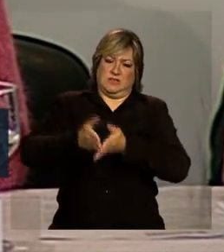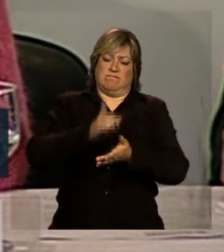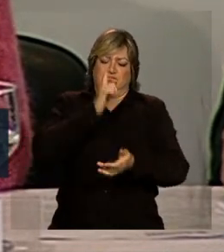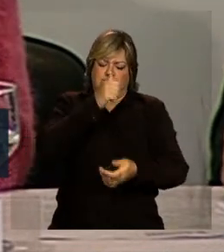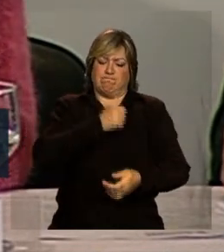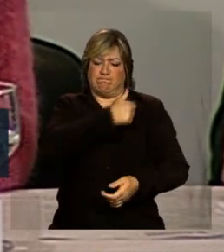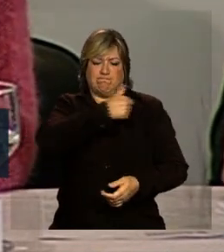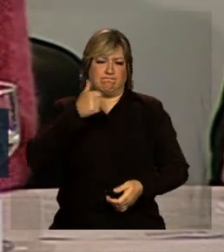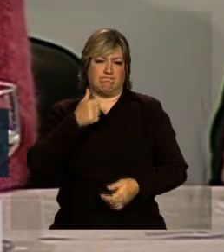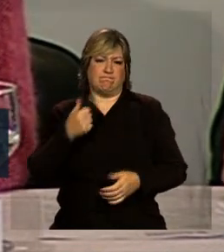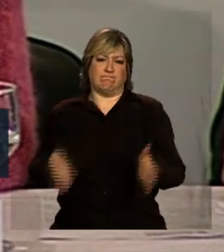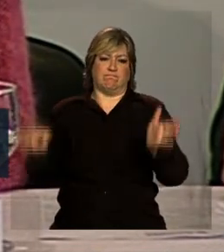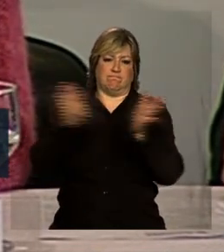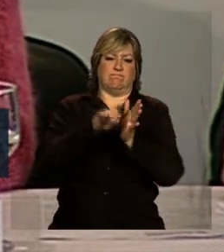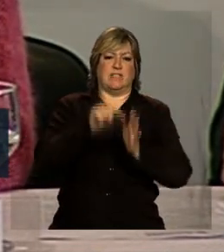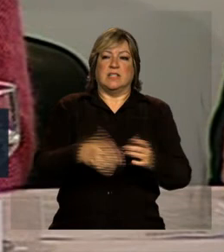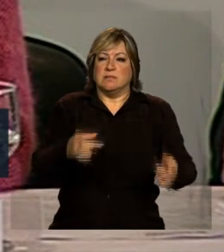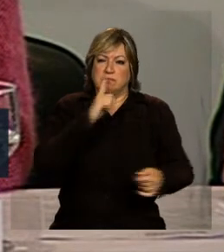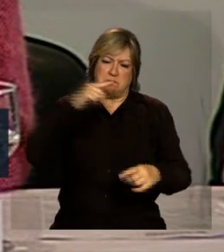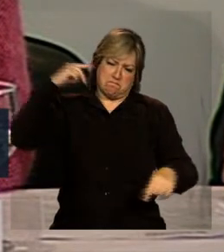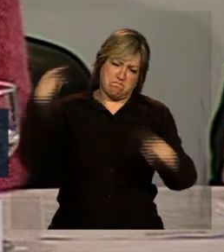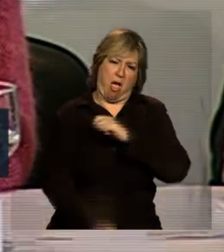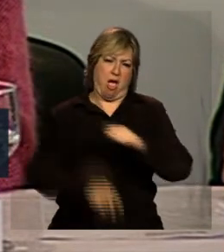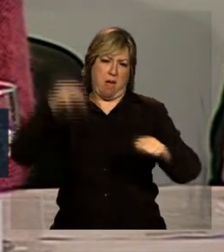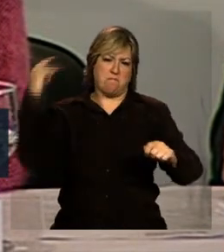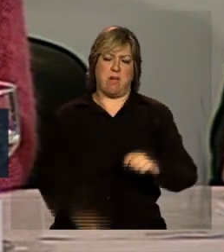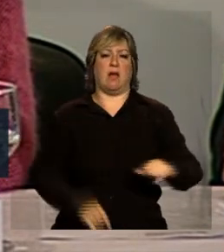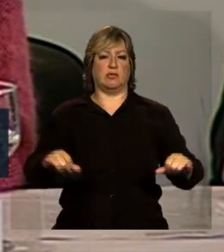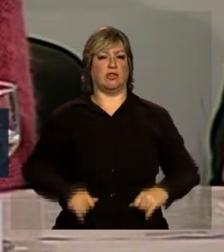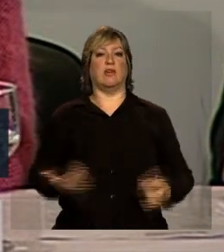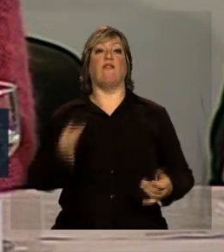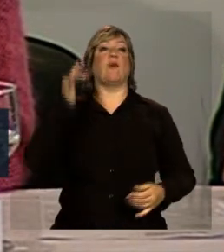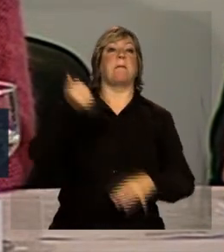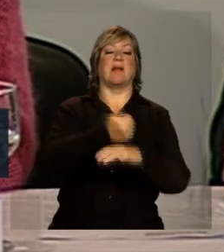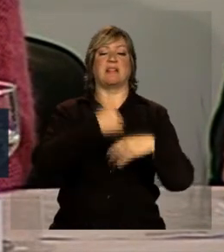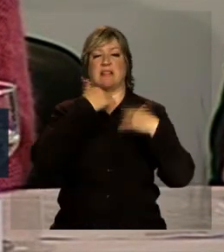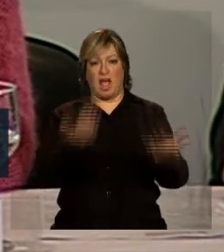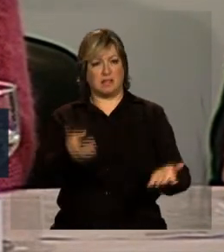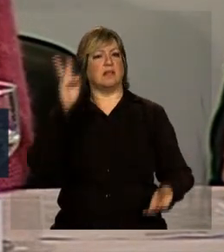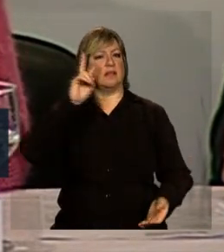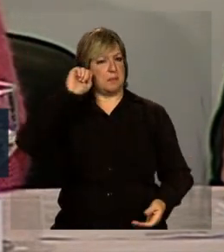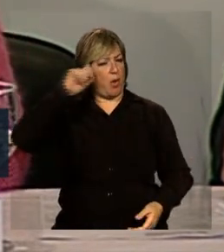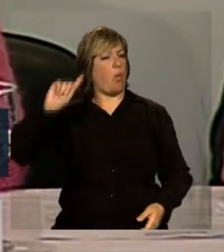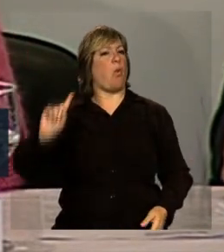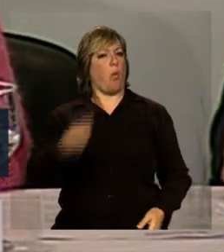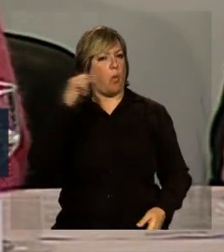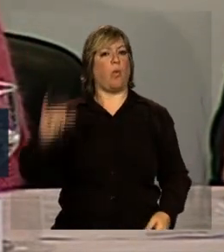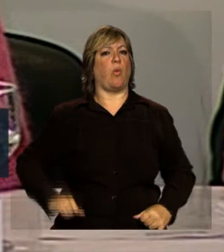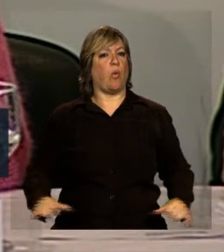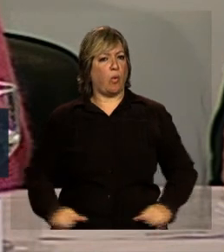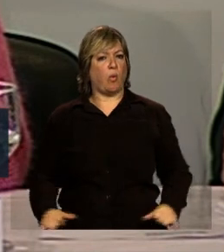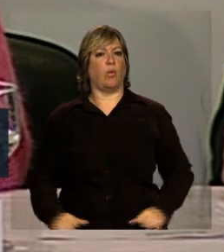sem grandes perspectivas de futuro promissor. Tudo que foi conseguido foi com